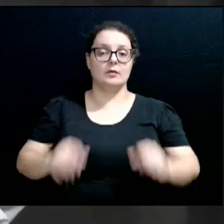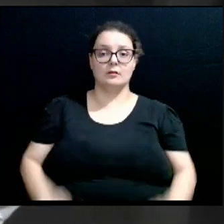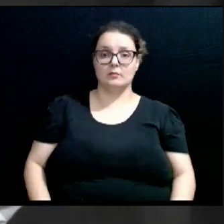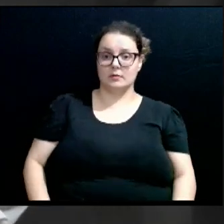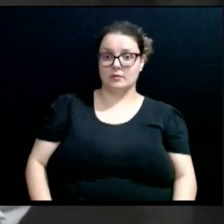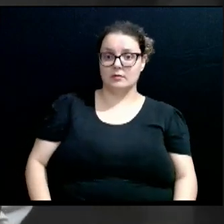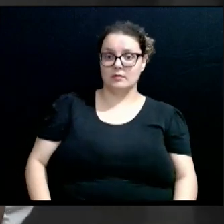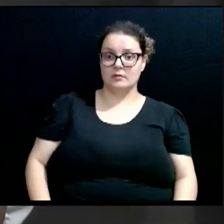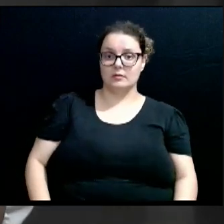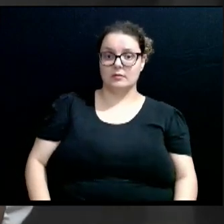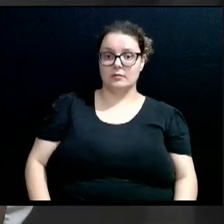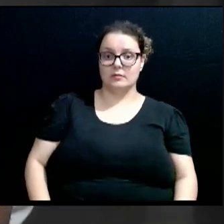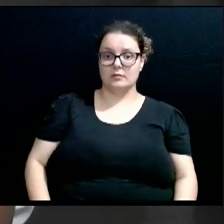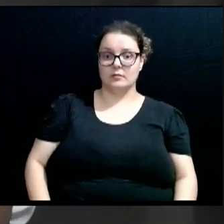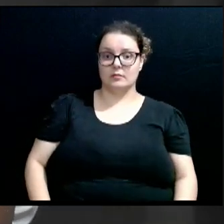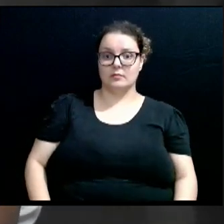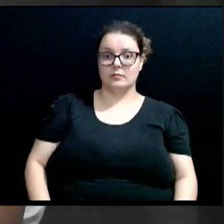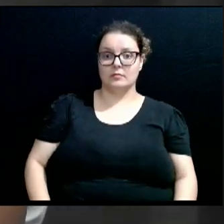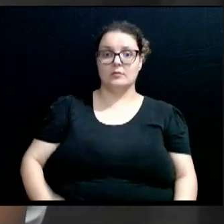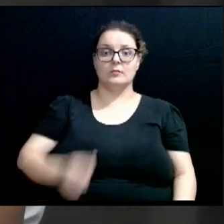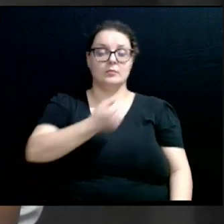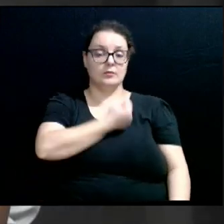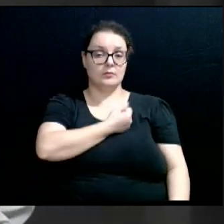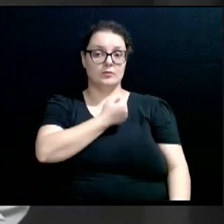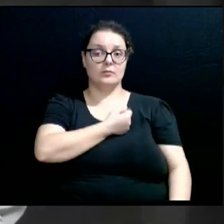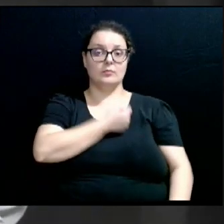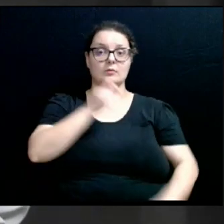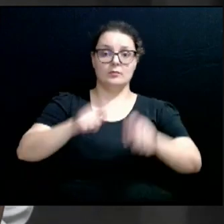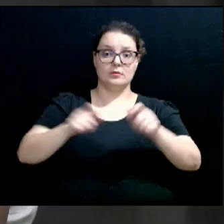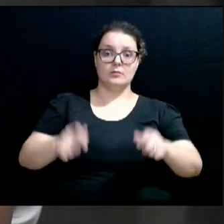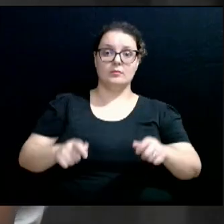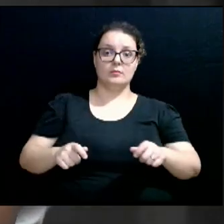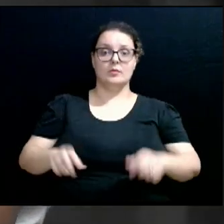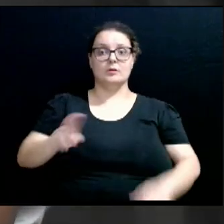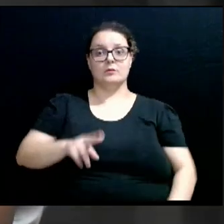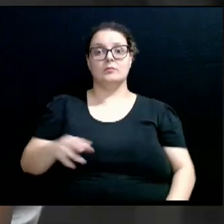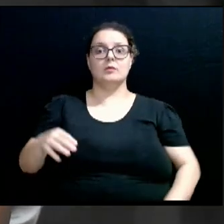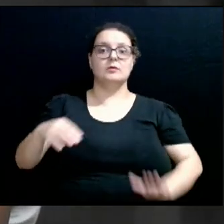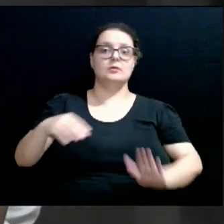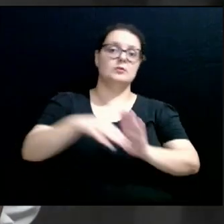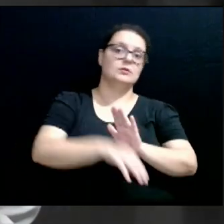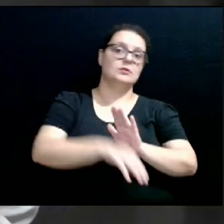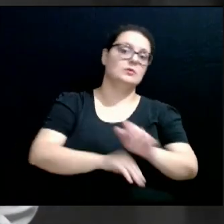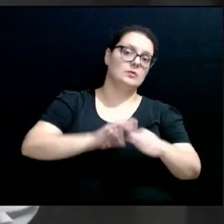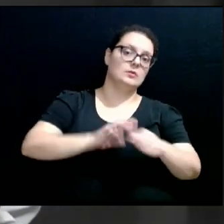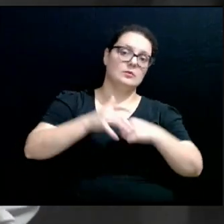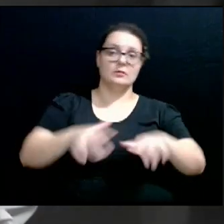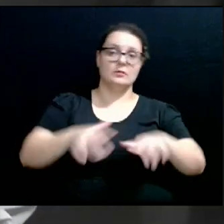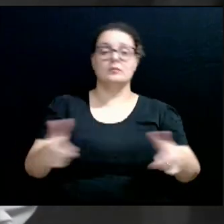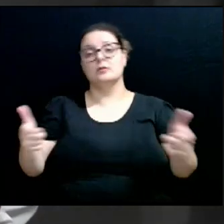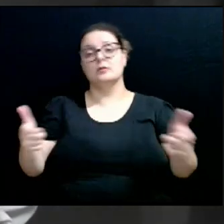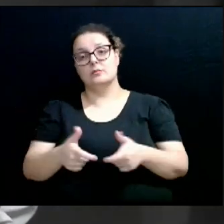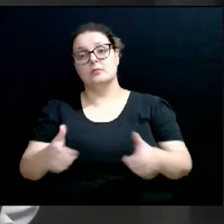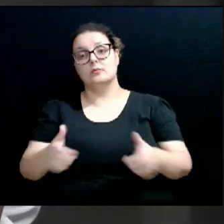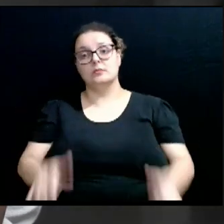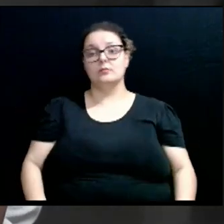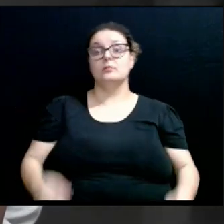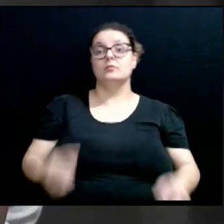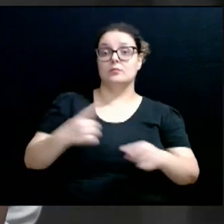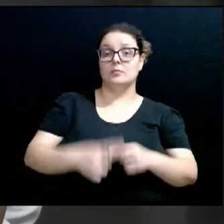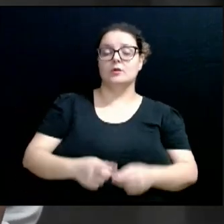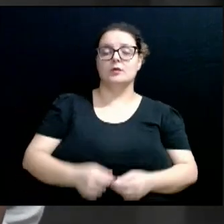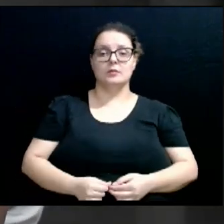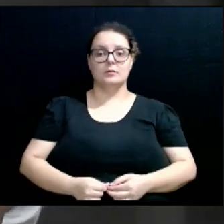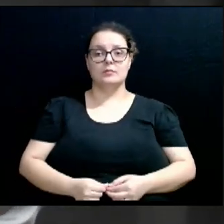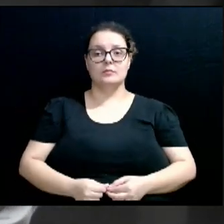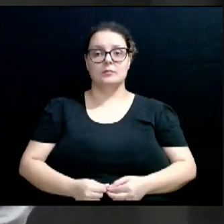assim, o número de usuário caiu bastante, pós-pandemia também caiu, porque a gente entende que a